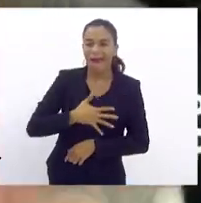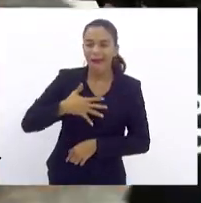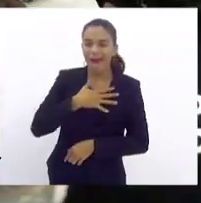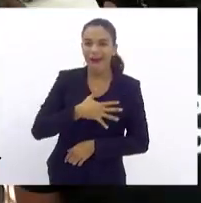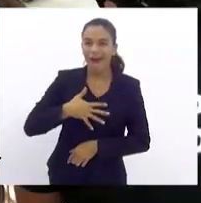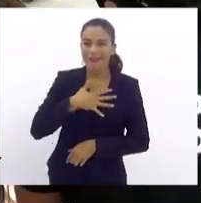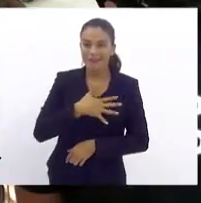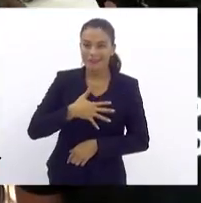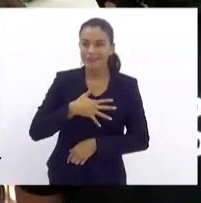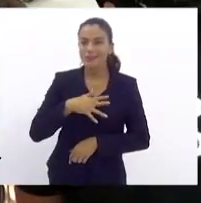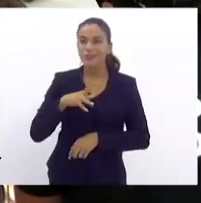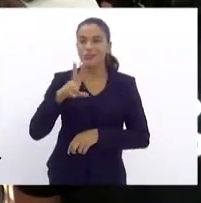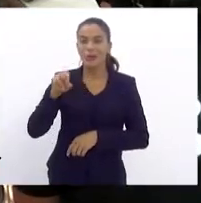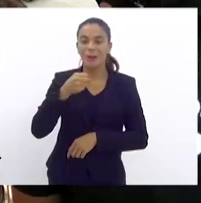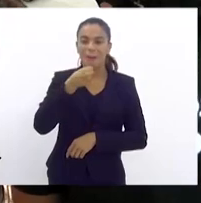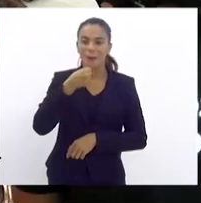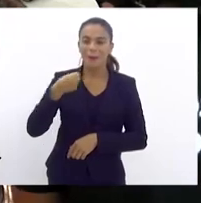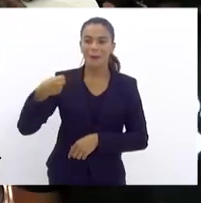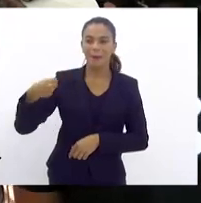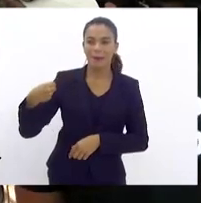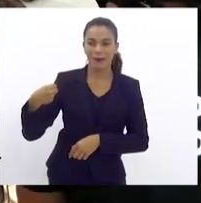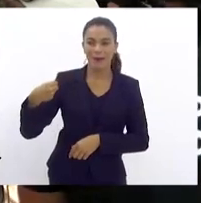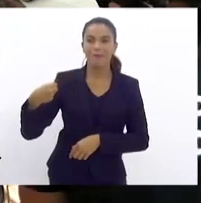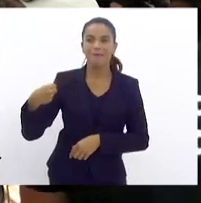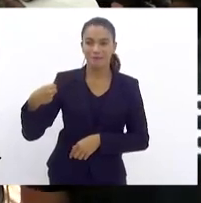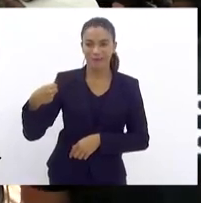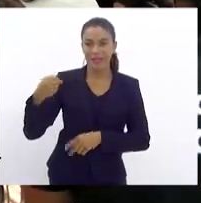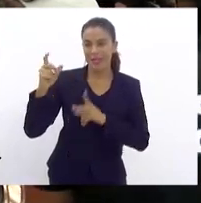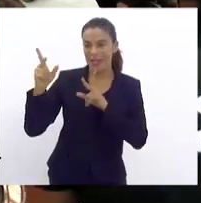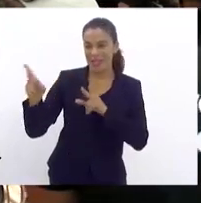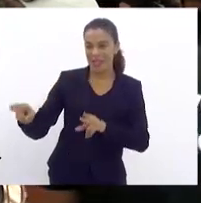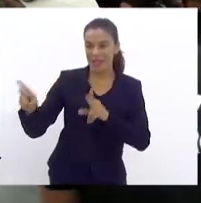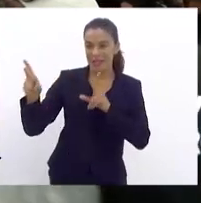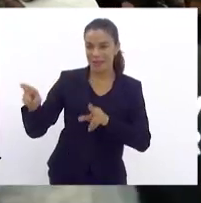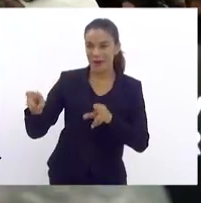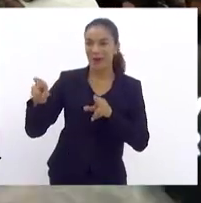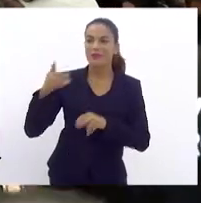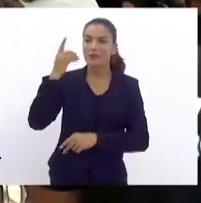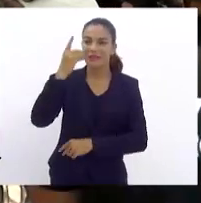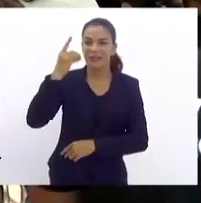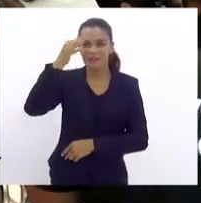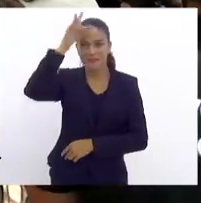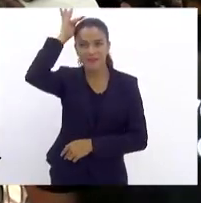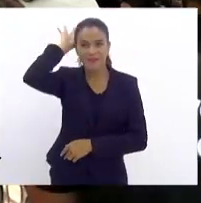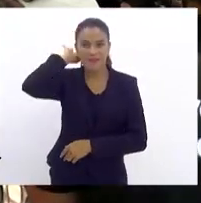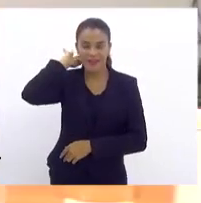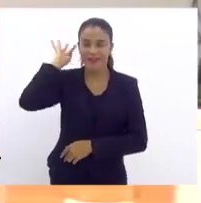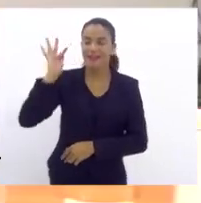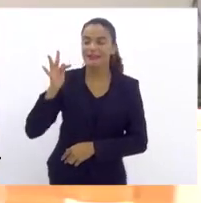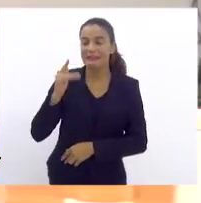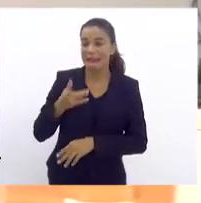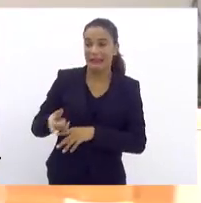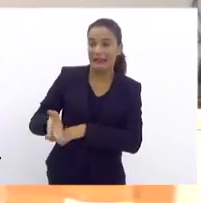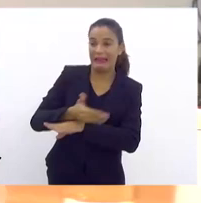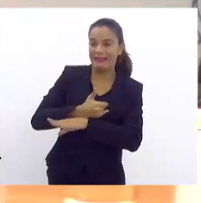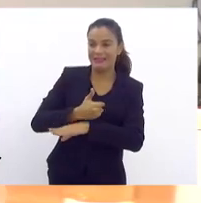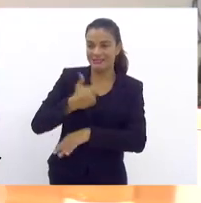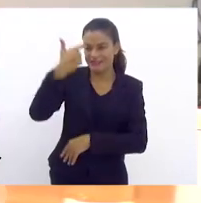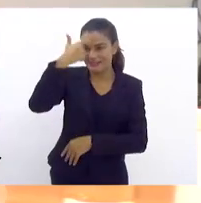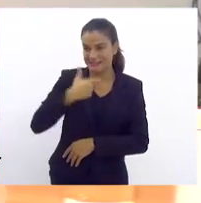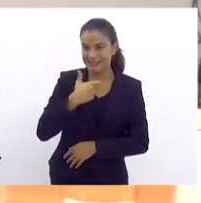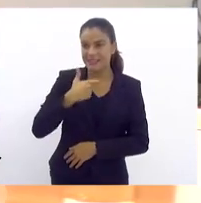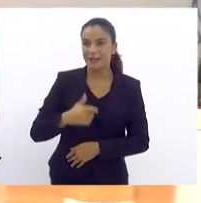falando um pouco fora do microfone como fez o Nobre Deputado que me antecedeu